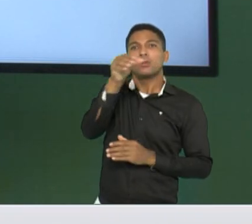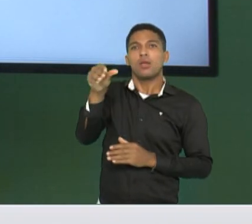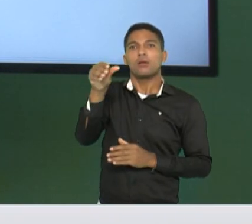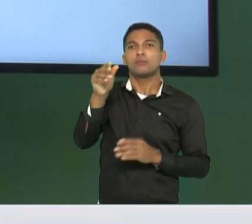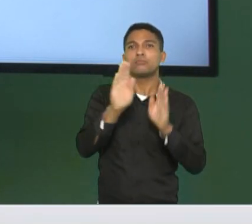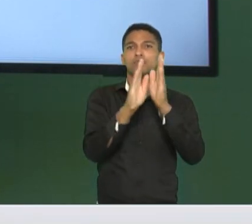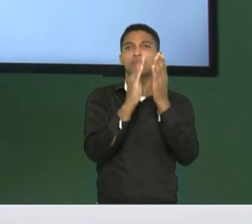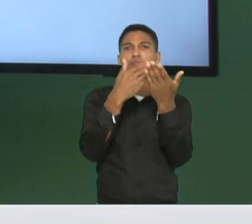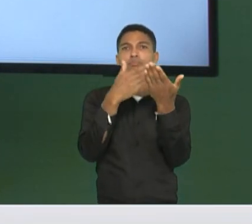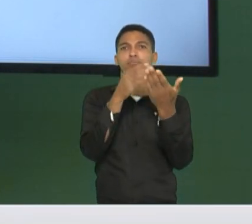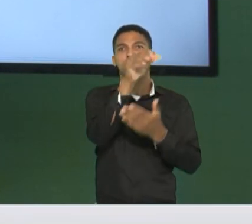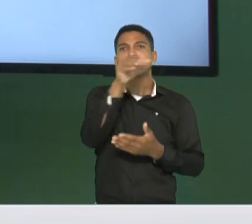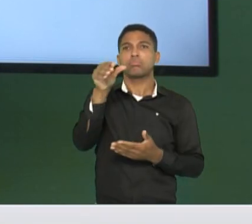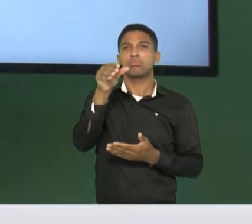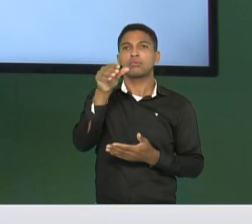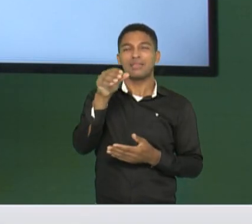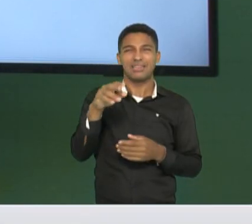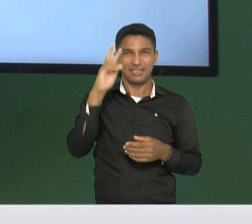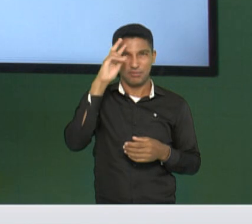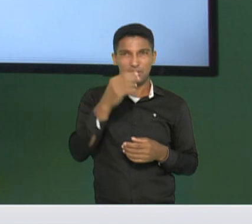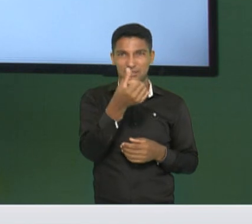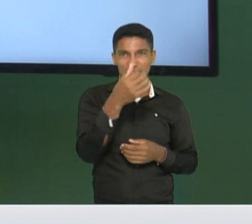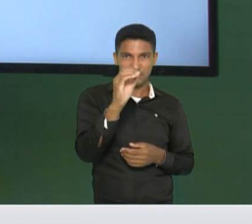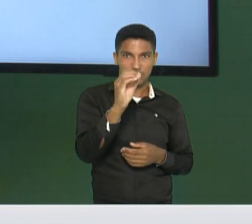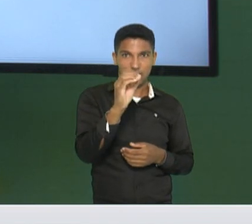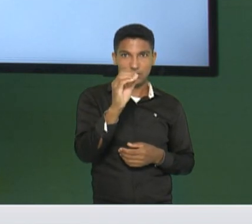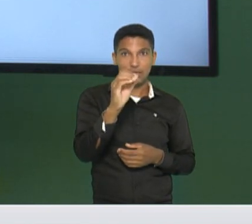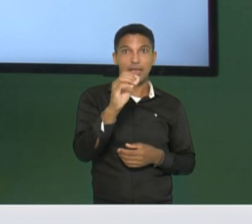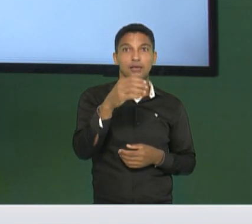pó 70 e que acima de...